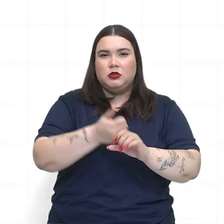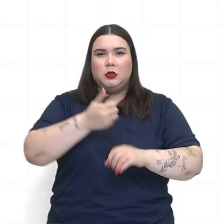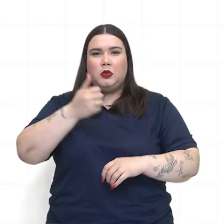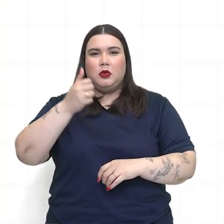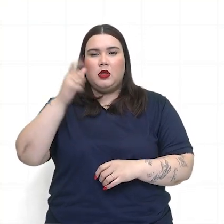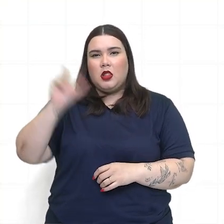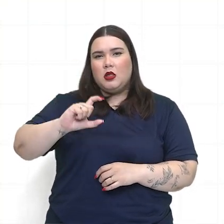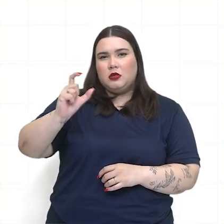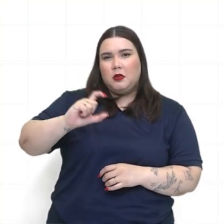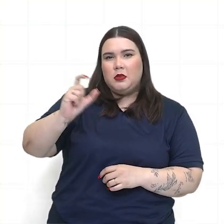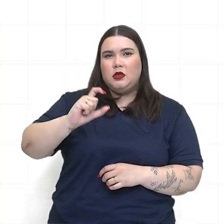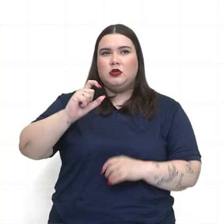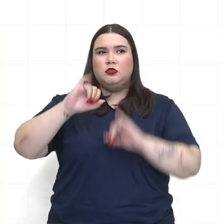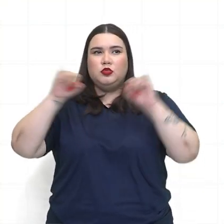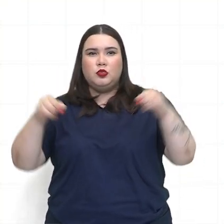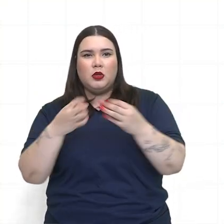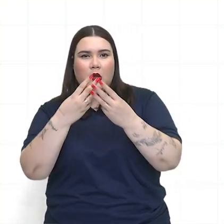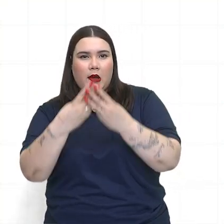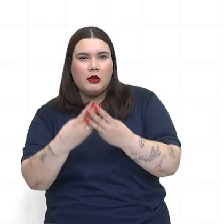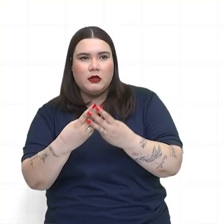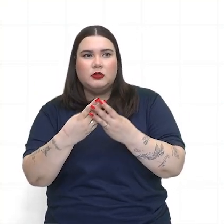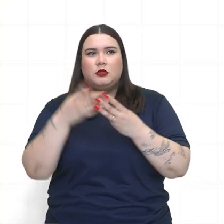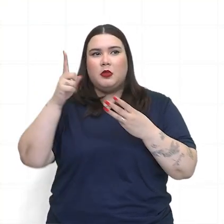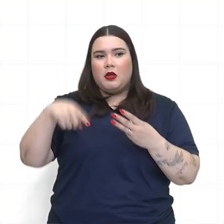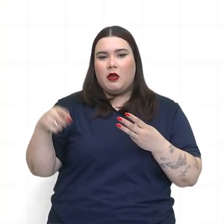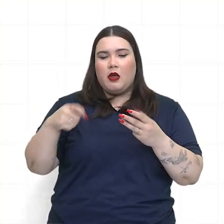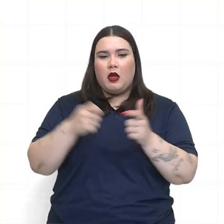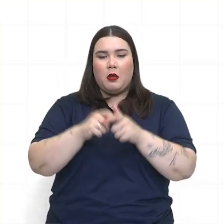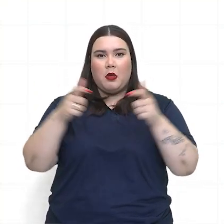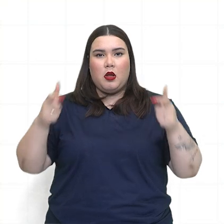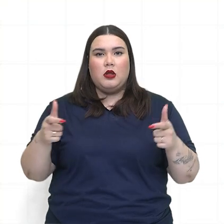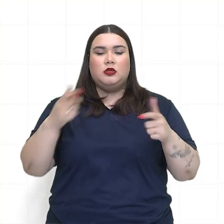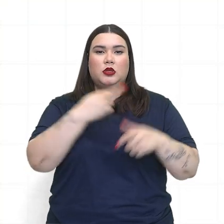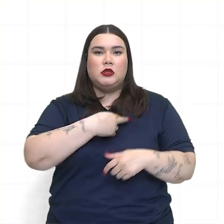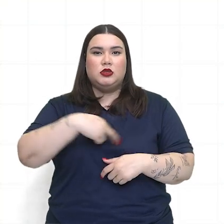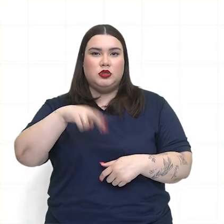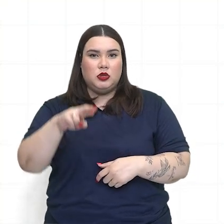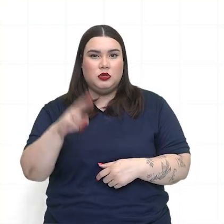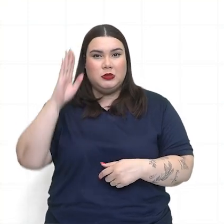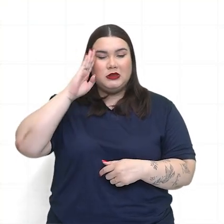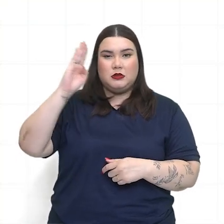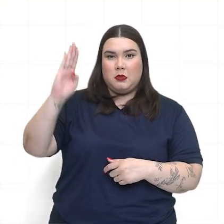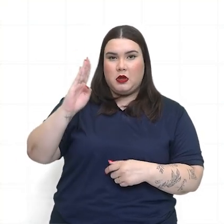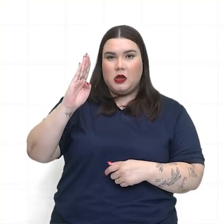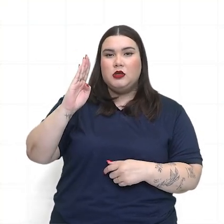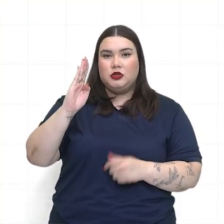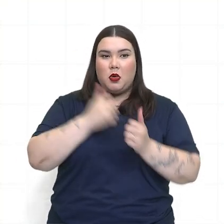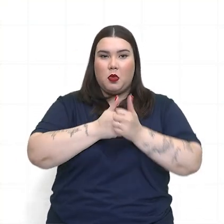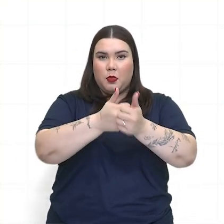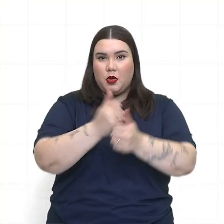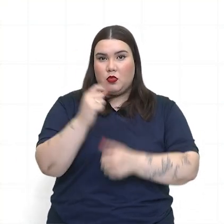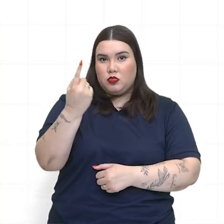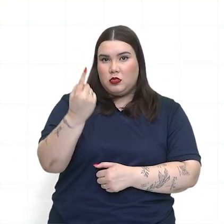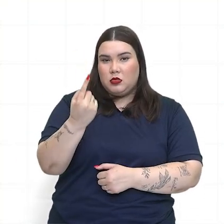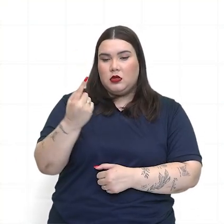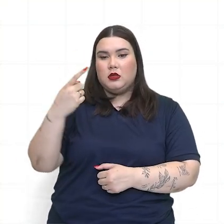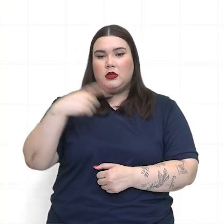o judaísmo, que são as grandes religiões monoteístas, têm uma mente